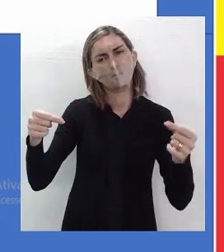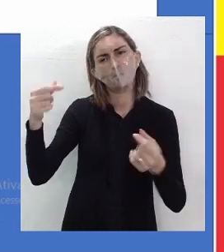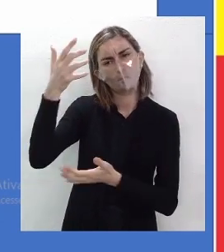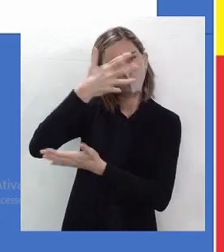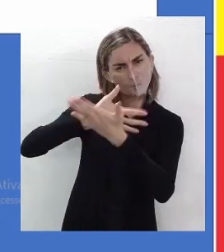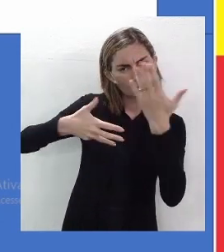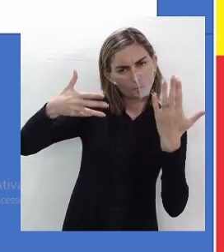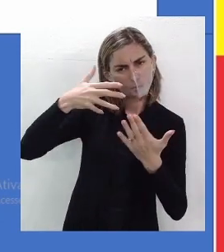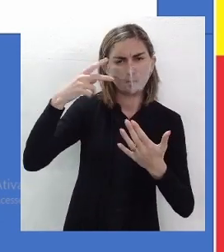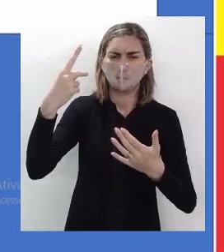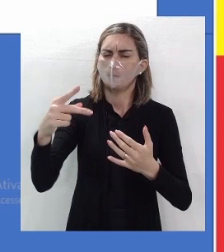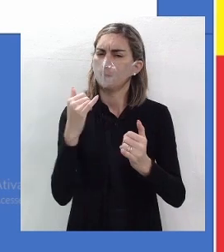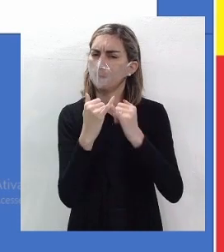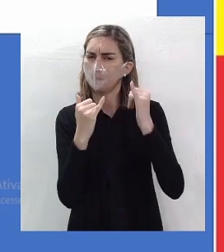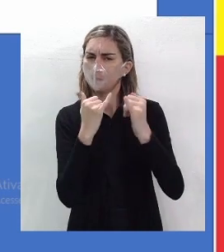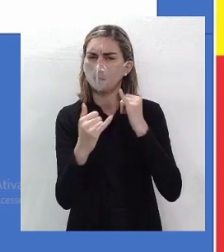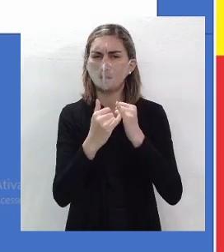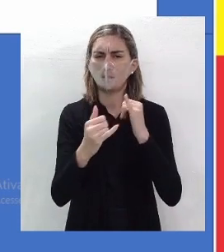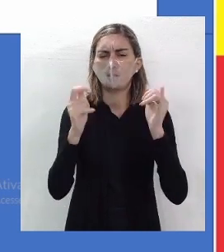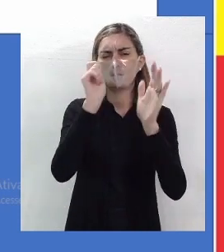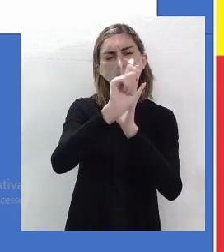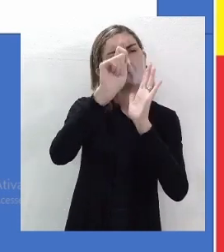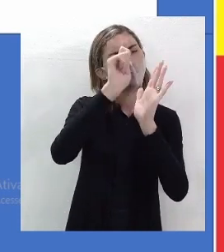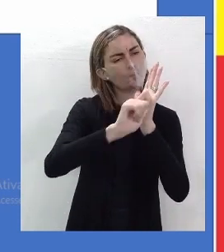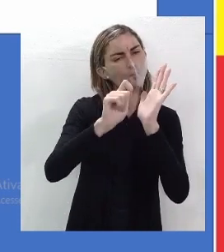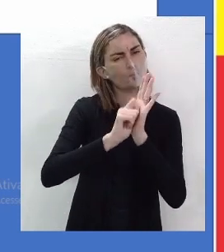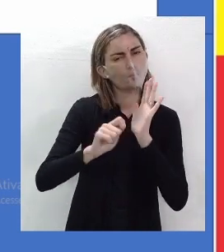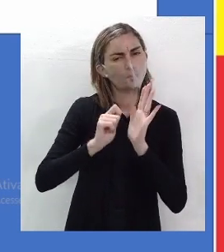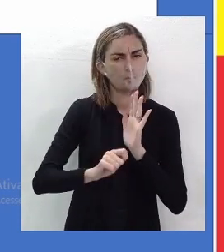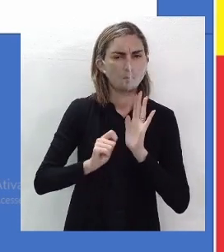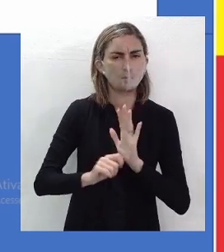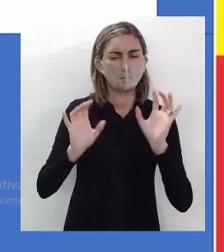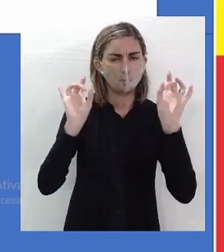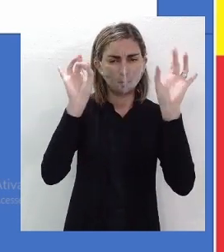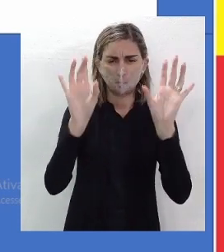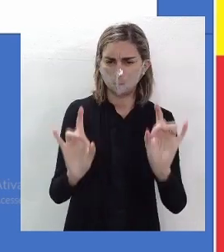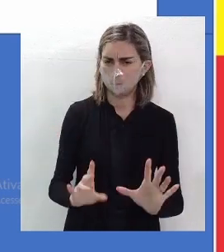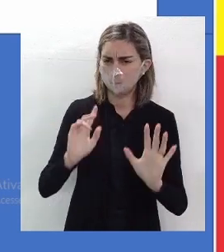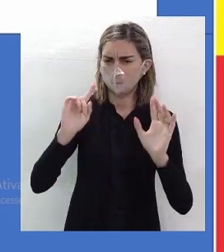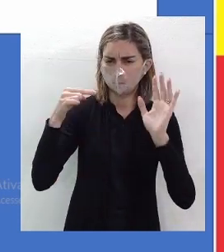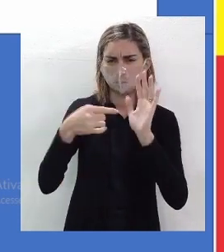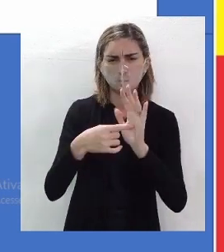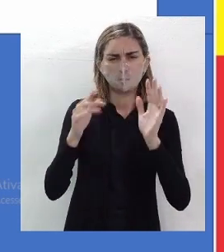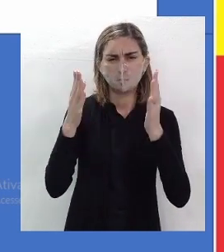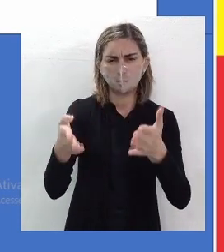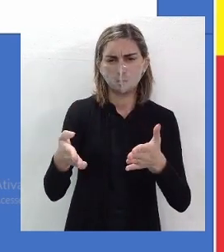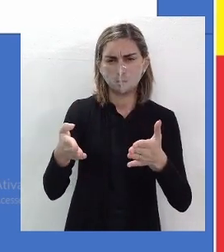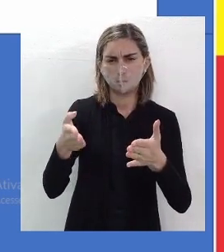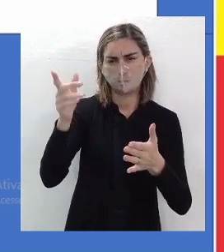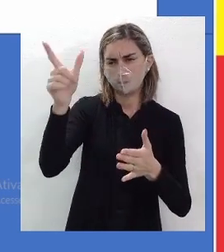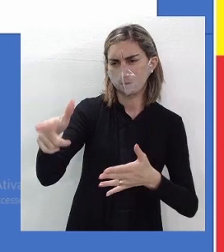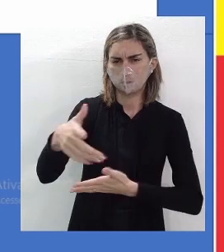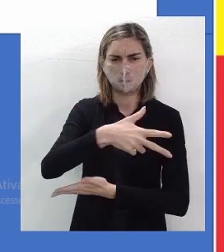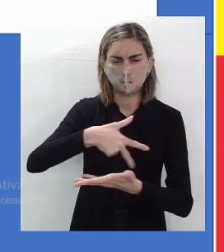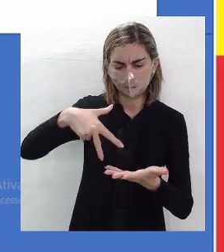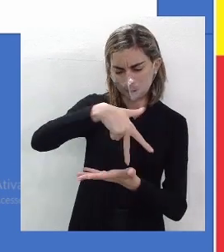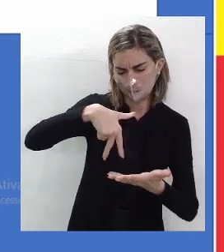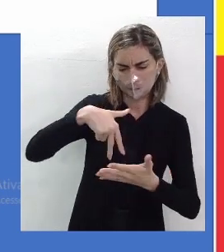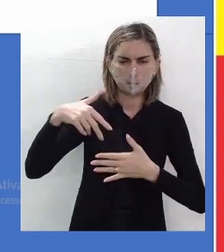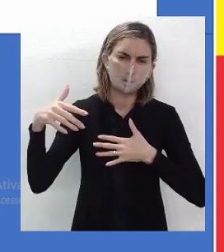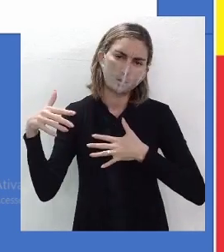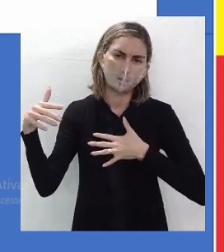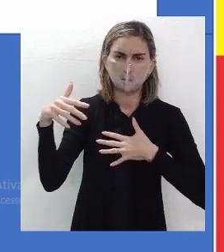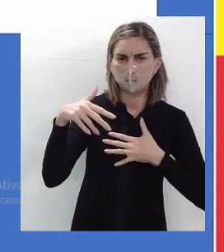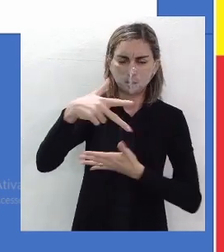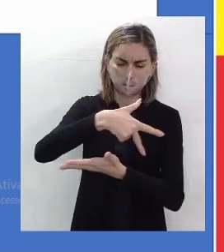sua vez, parece que foi composta exclusivamente para a dança japonesa,